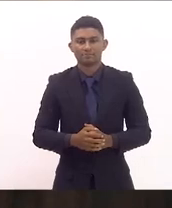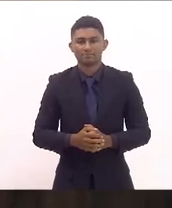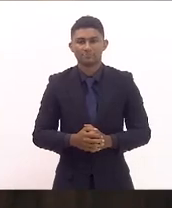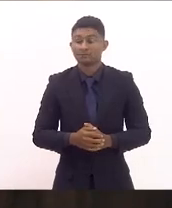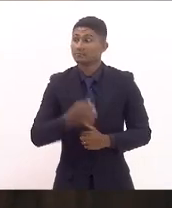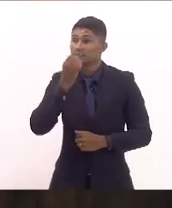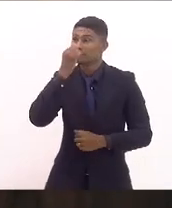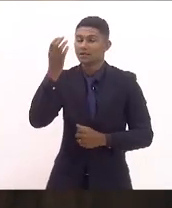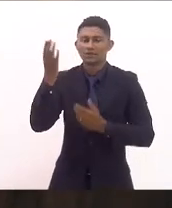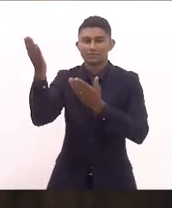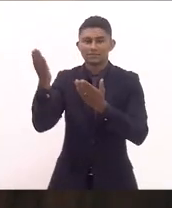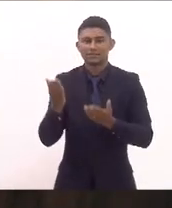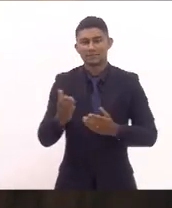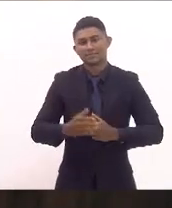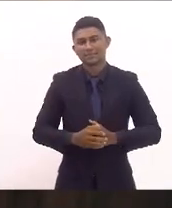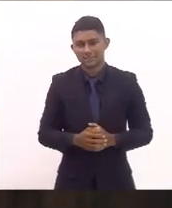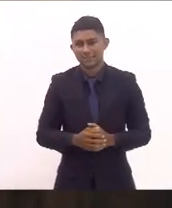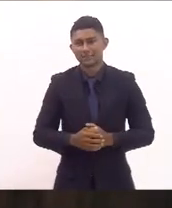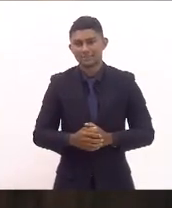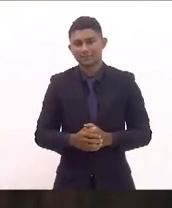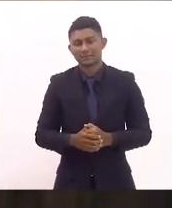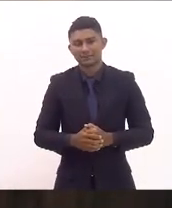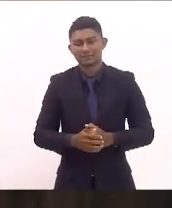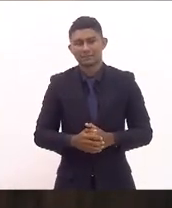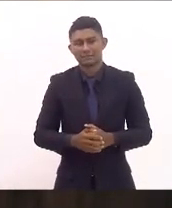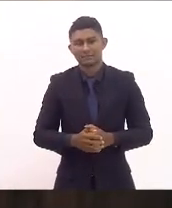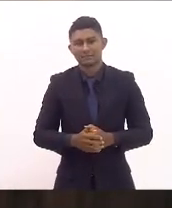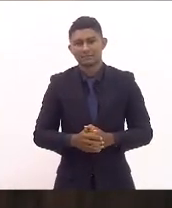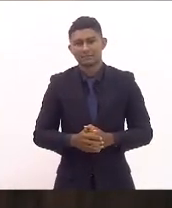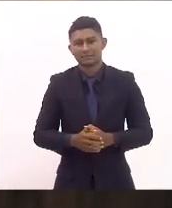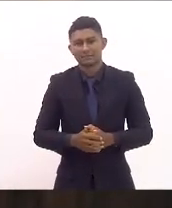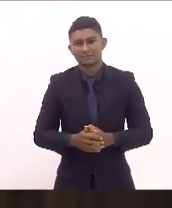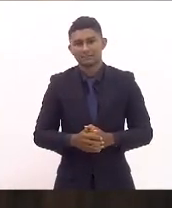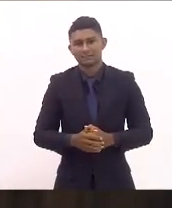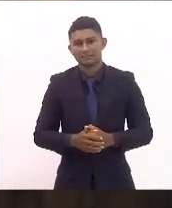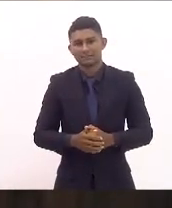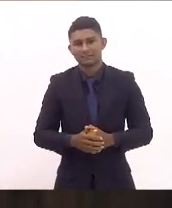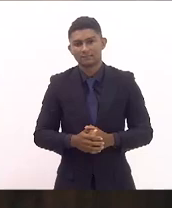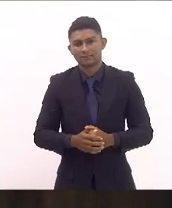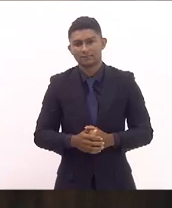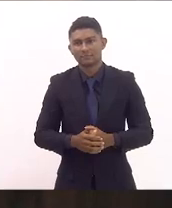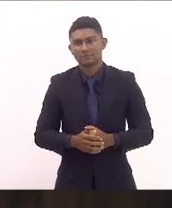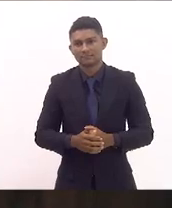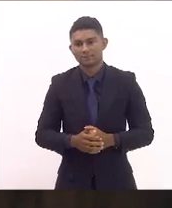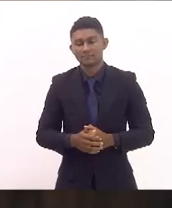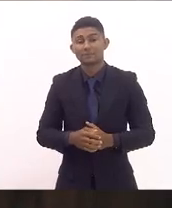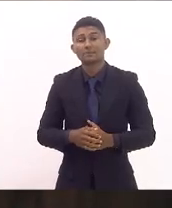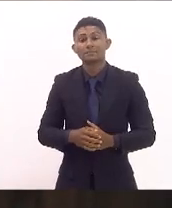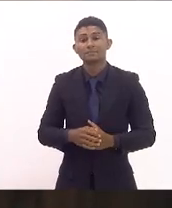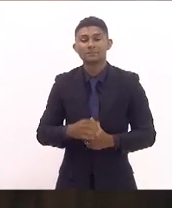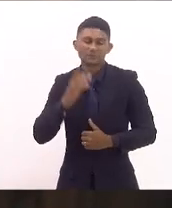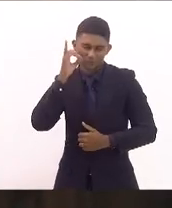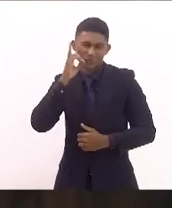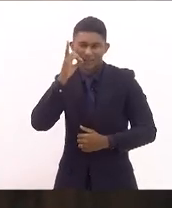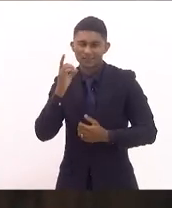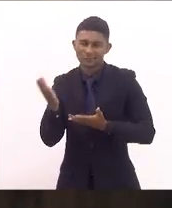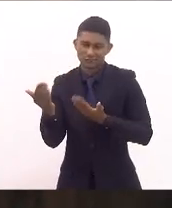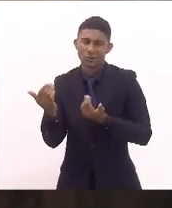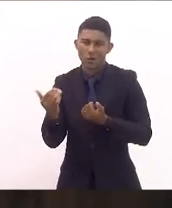Olá sejam bem-vindos e bem-vindas à nossa jovem deputada